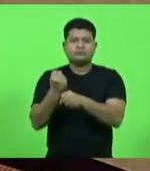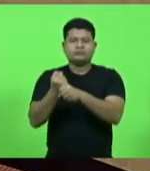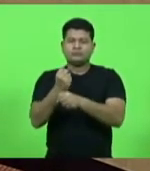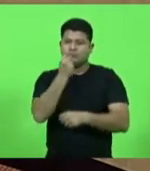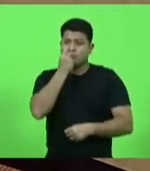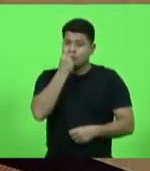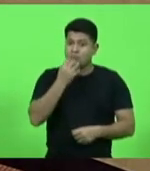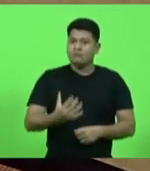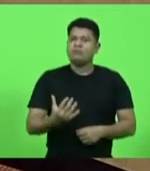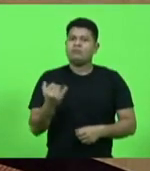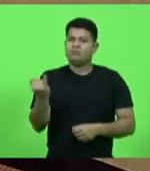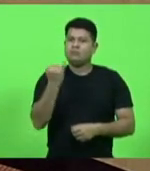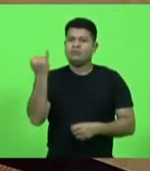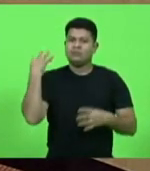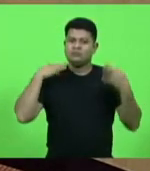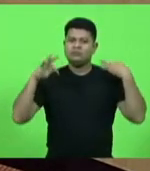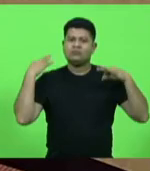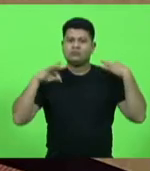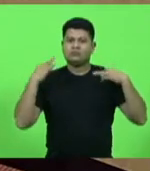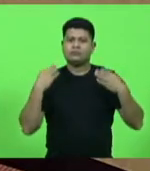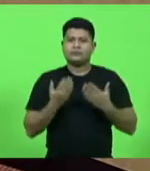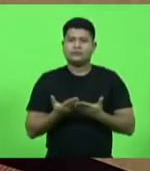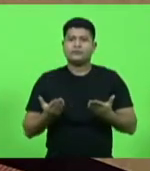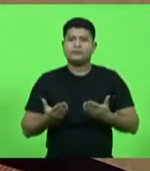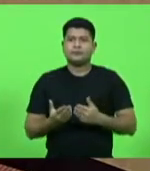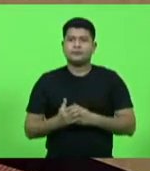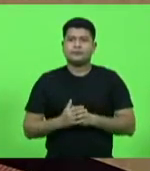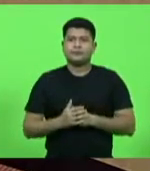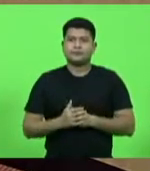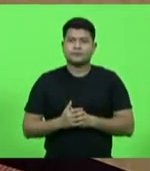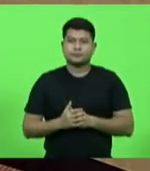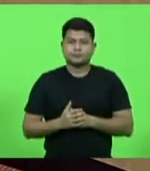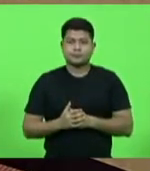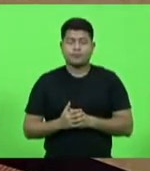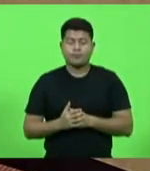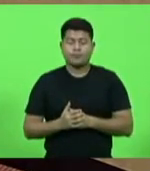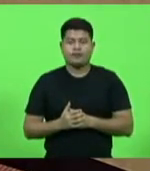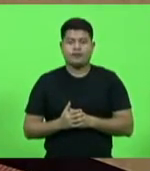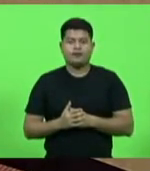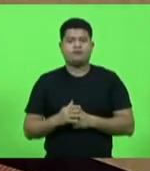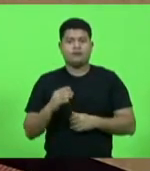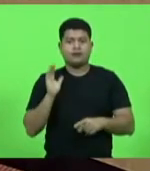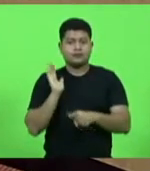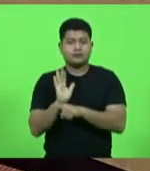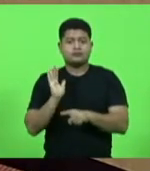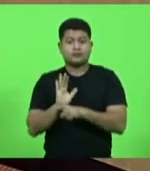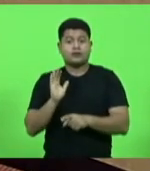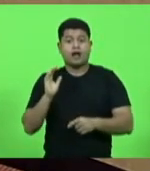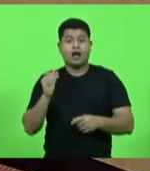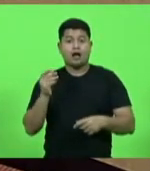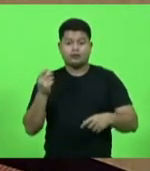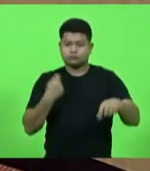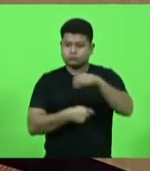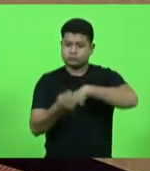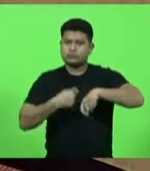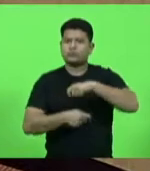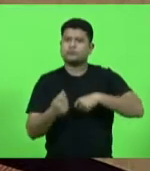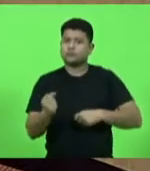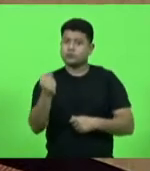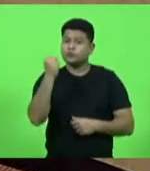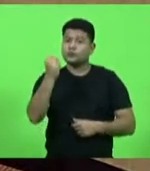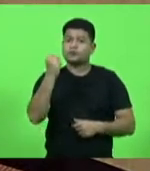muito importantes para o turismo catarinense, que integra a nossa economia de forma muito pungente. E,